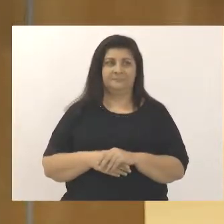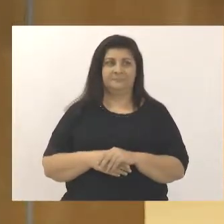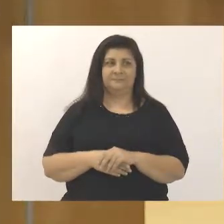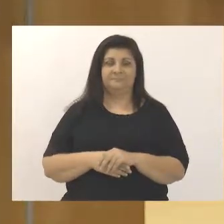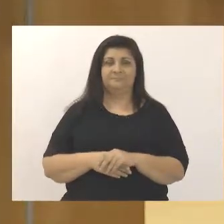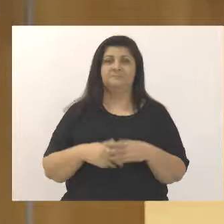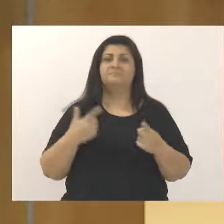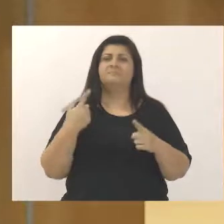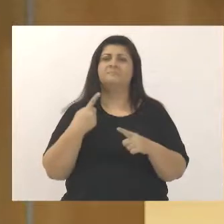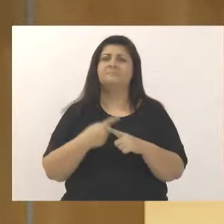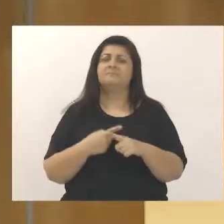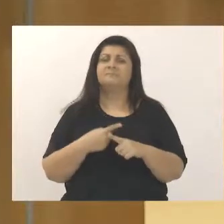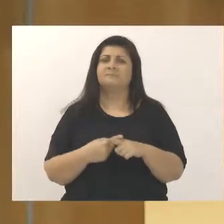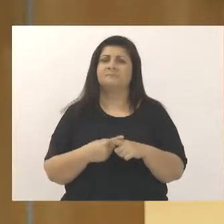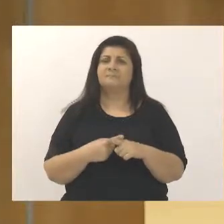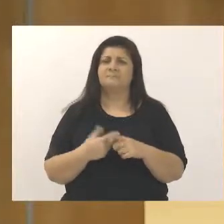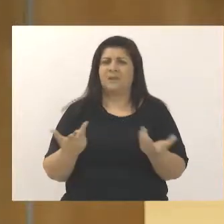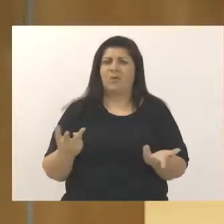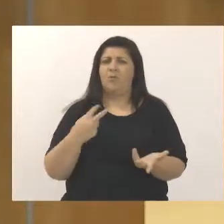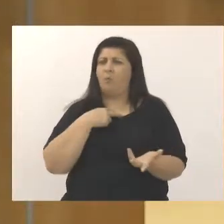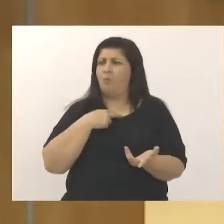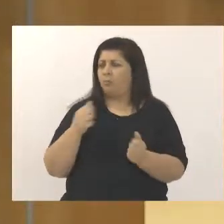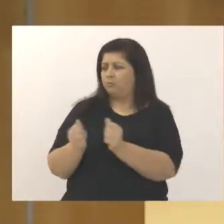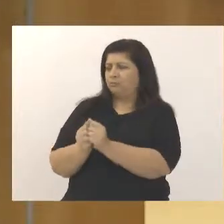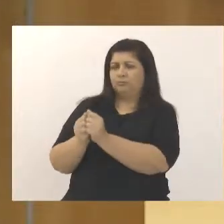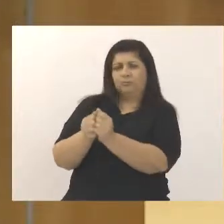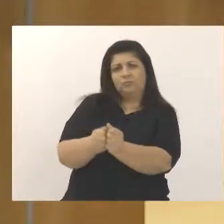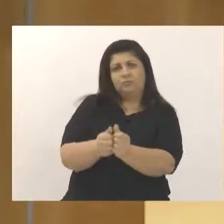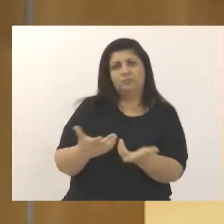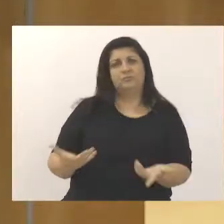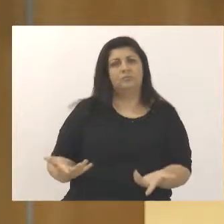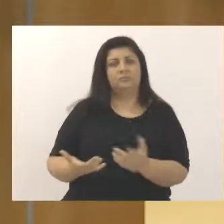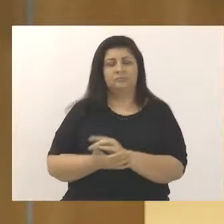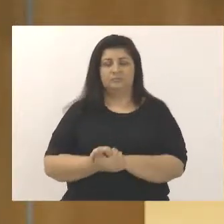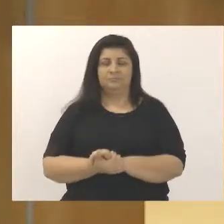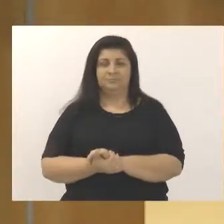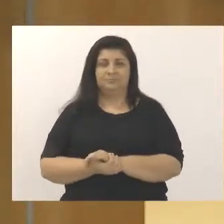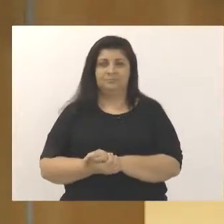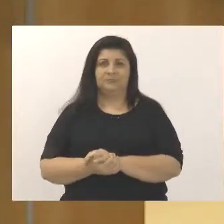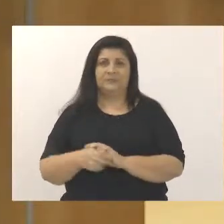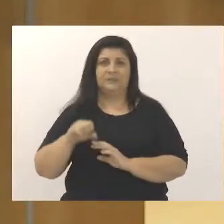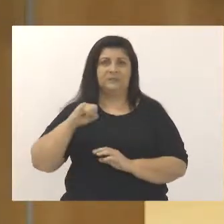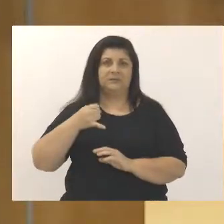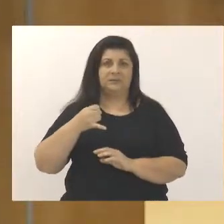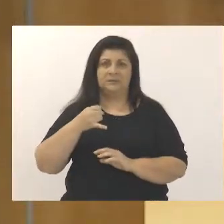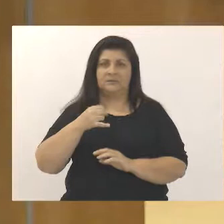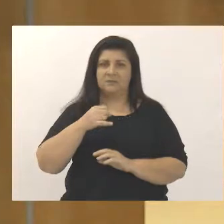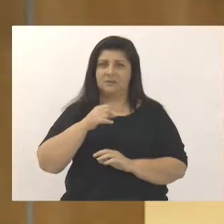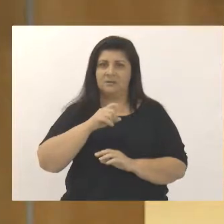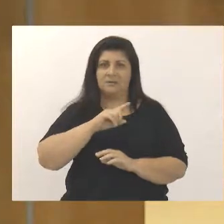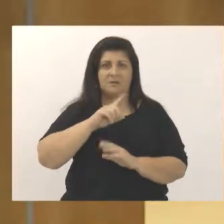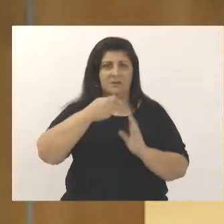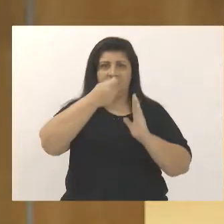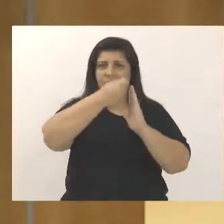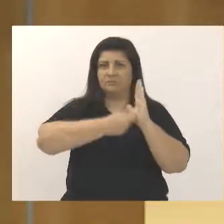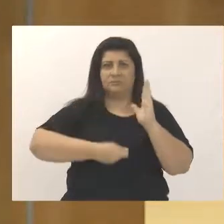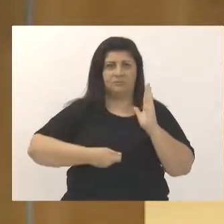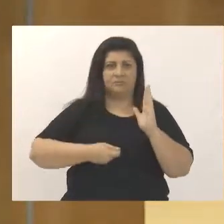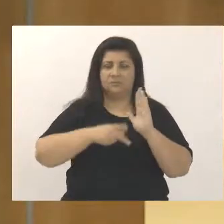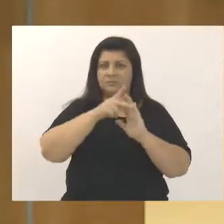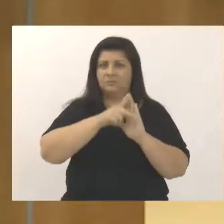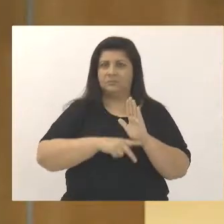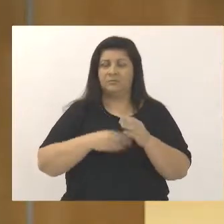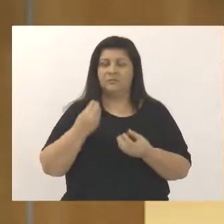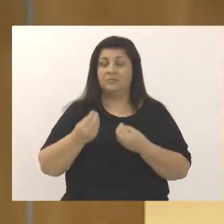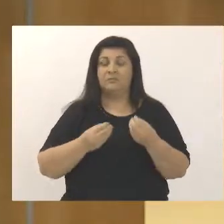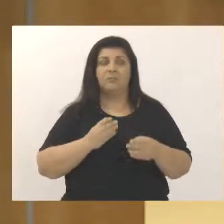E por que não pode ter um acompanhante? Se não autorizar o projeto, também ela não vai ter o jeito de